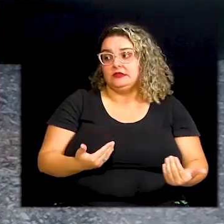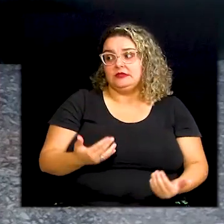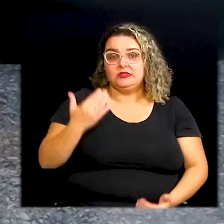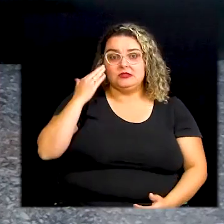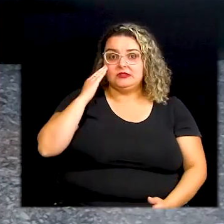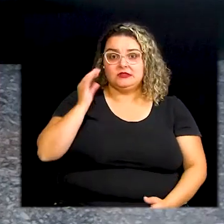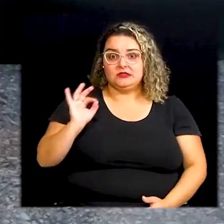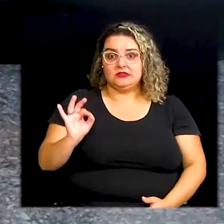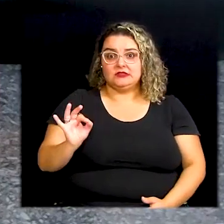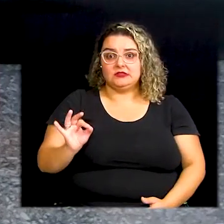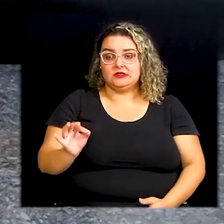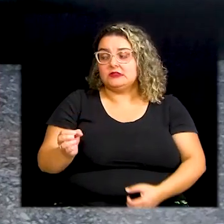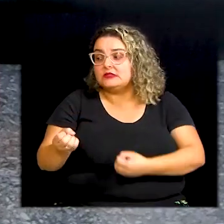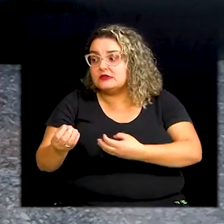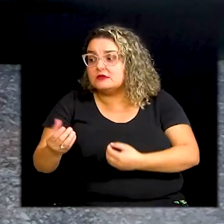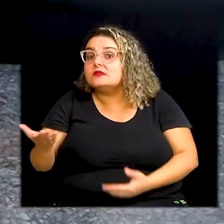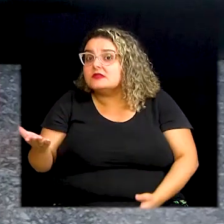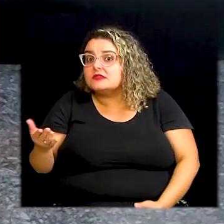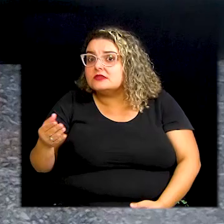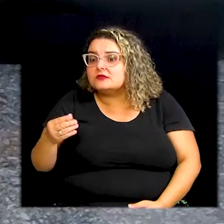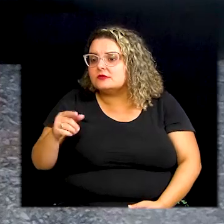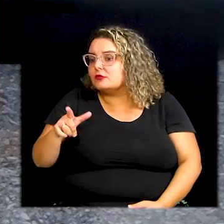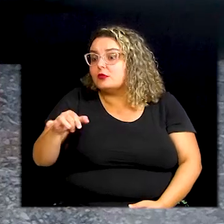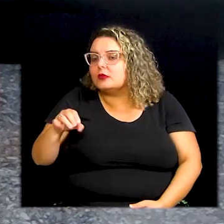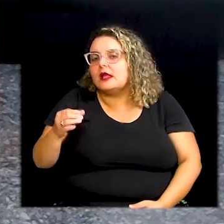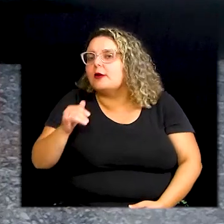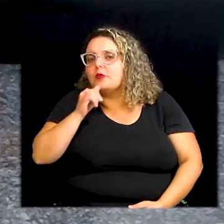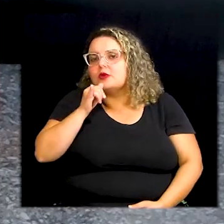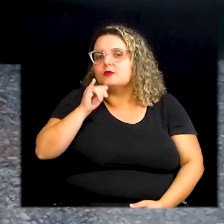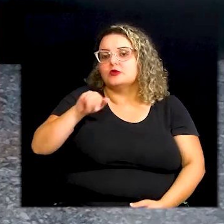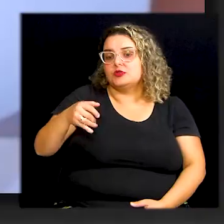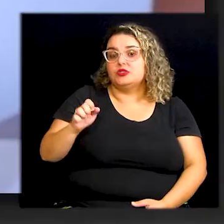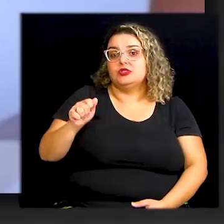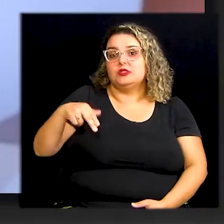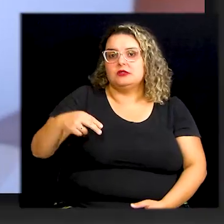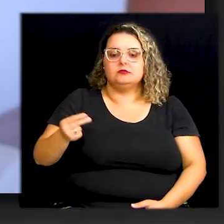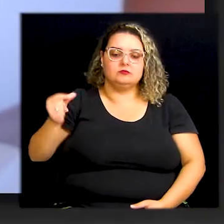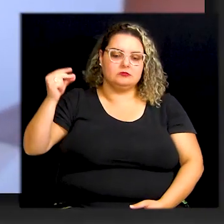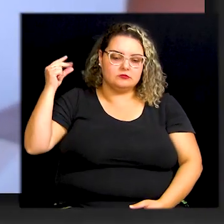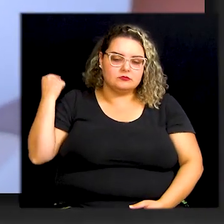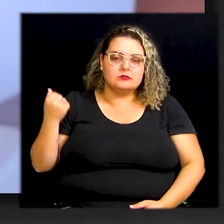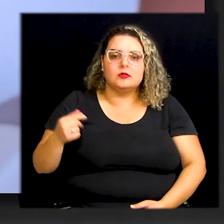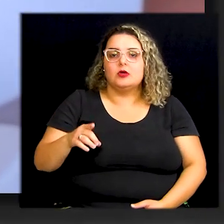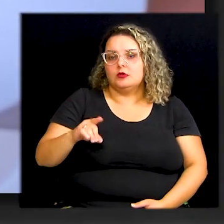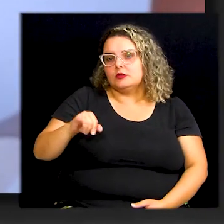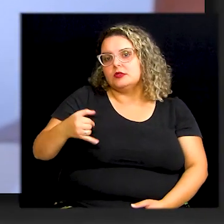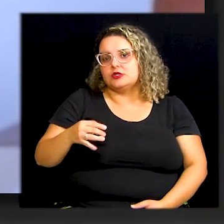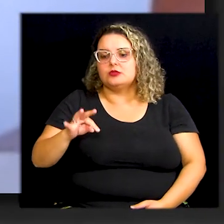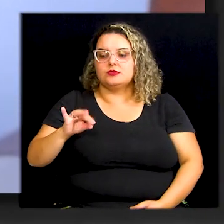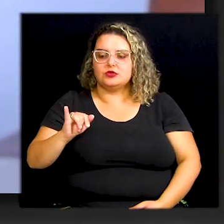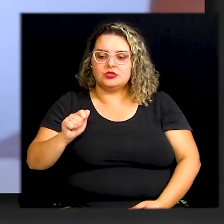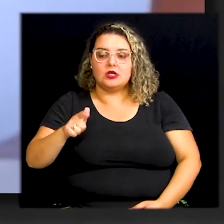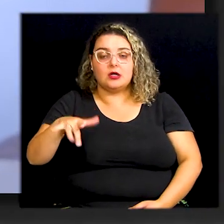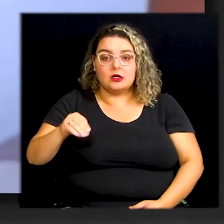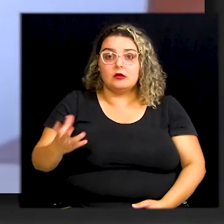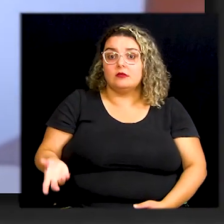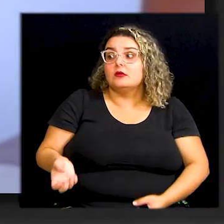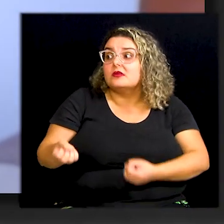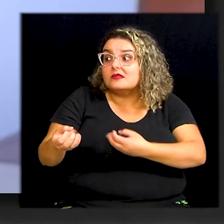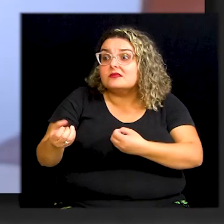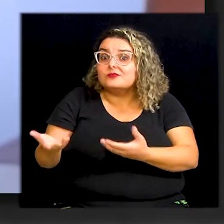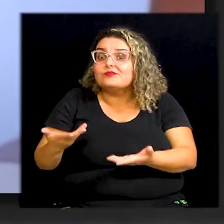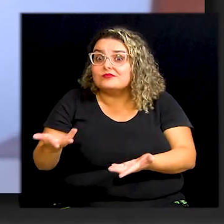gente não entendia, a gente ia pegar informação com o Léo, por exemplo, o Jean, que já estava lá faz tempo, na época o DG, o Thiagão. Tá. A gente ia